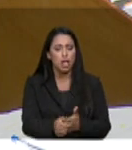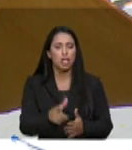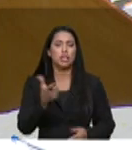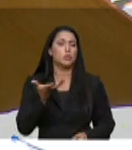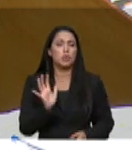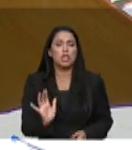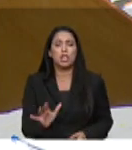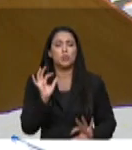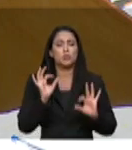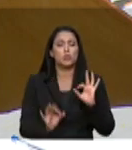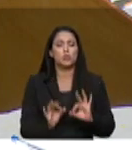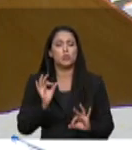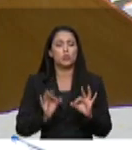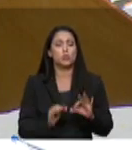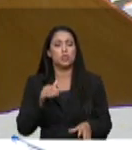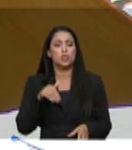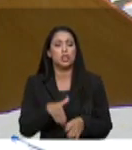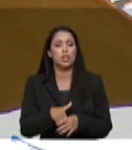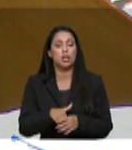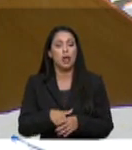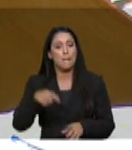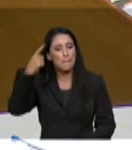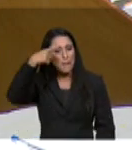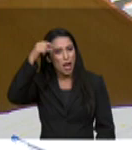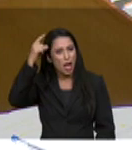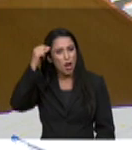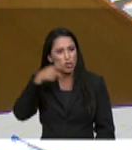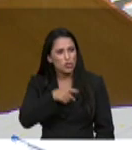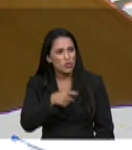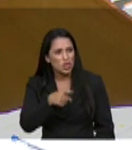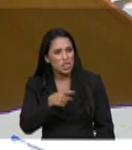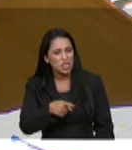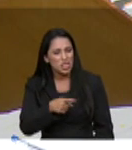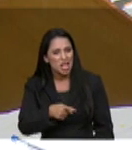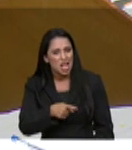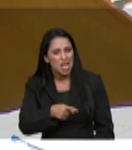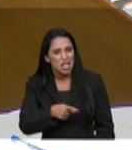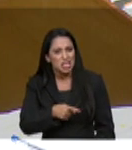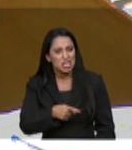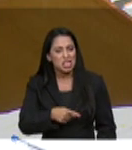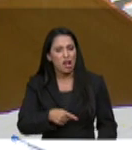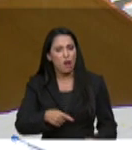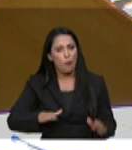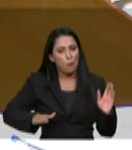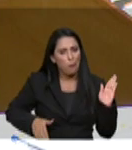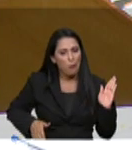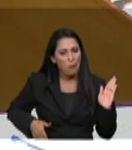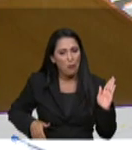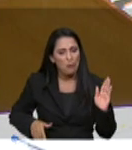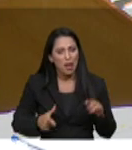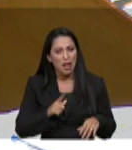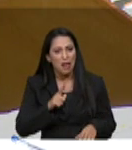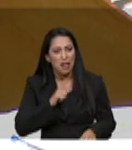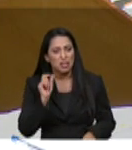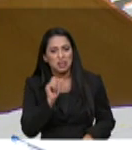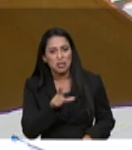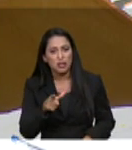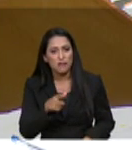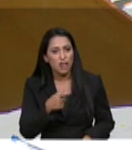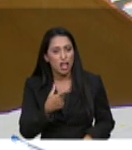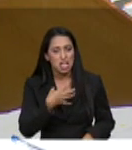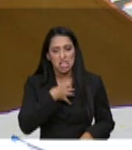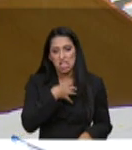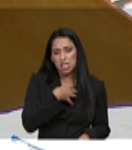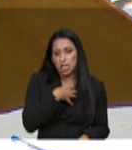como é dito vocês Barroso vocês são cretinos estão as demais isso é cretinice não adianta ficar o